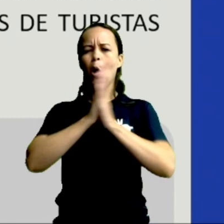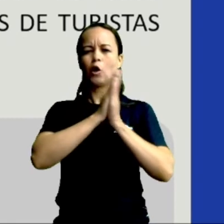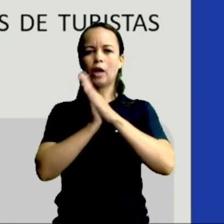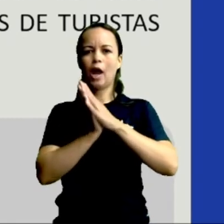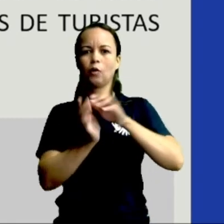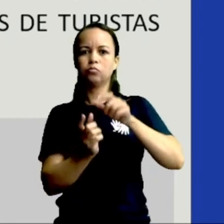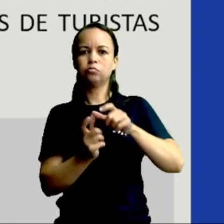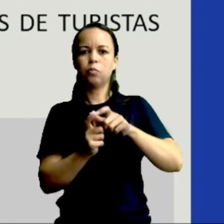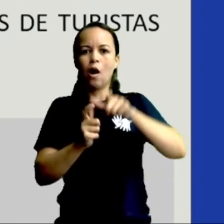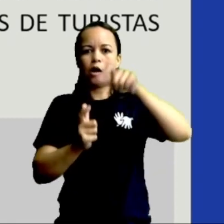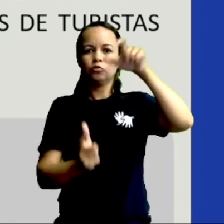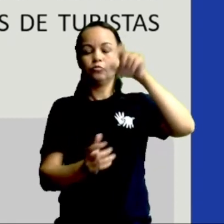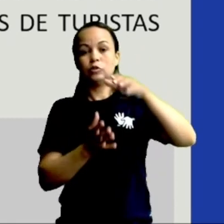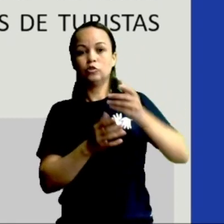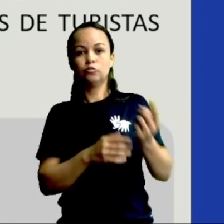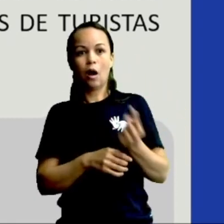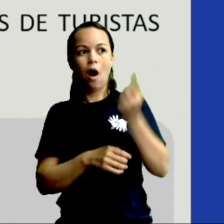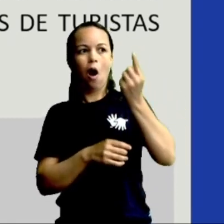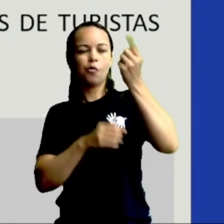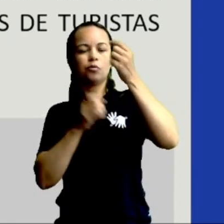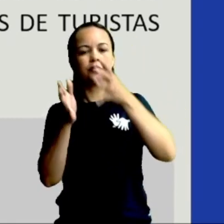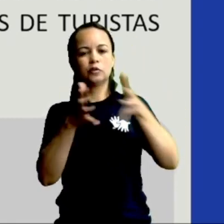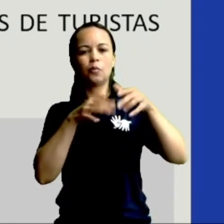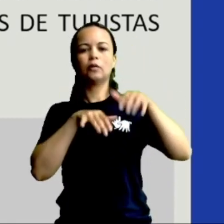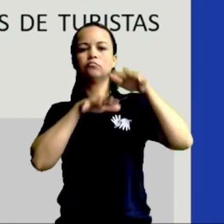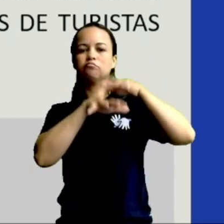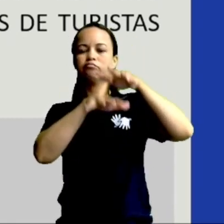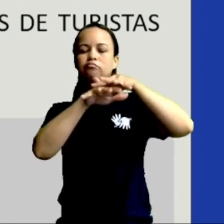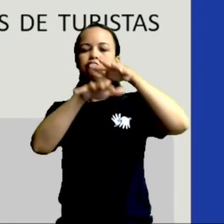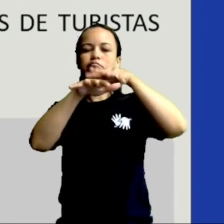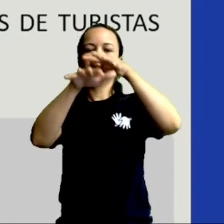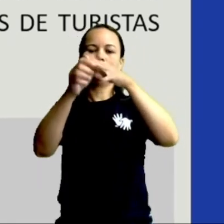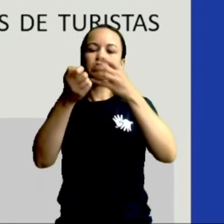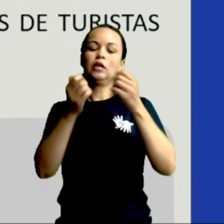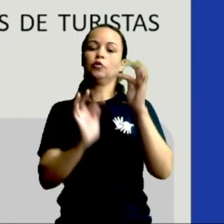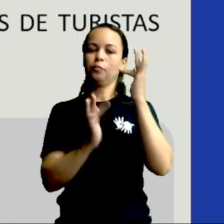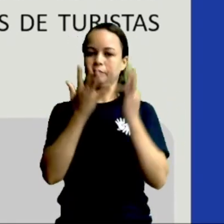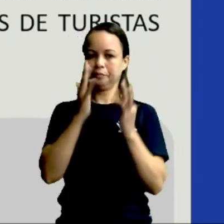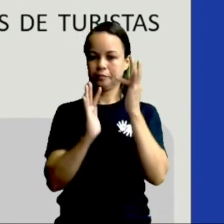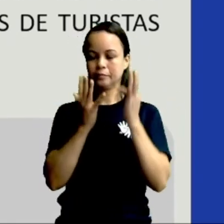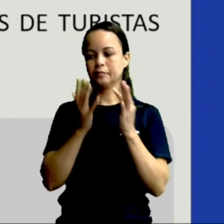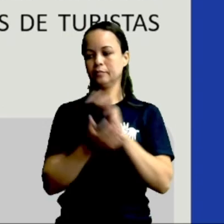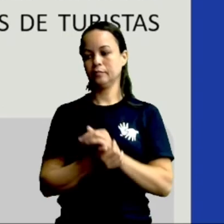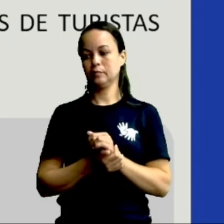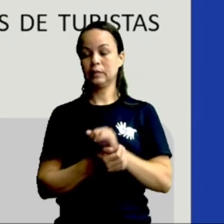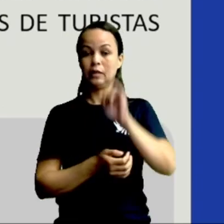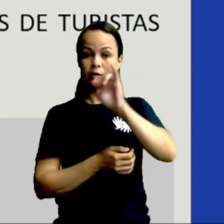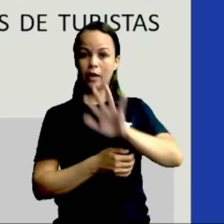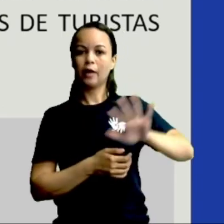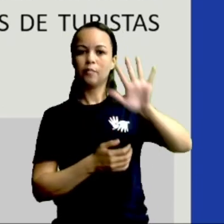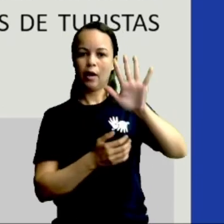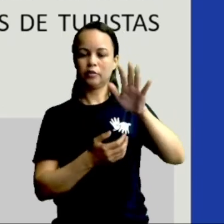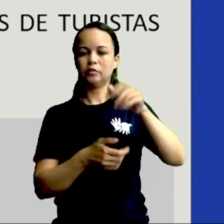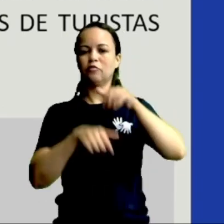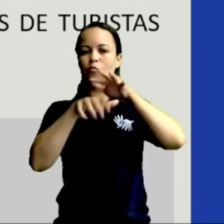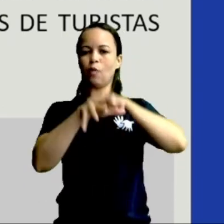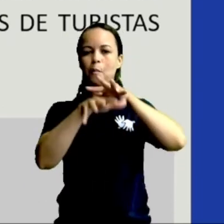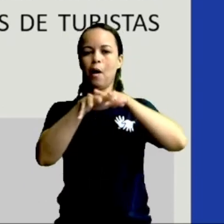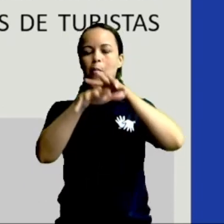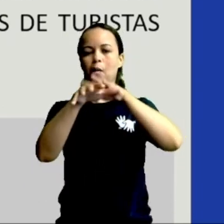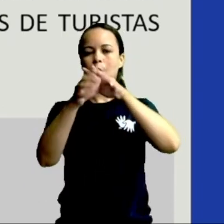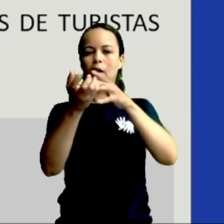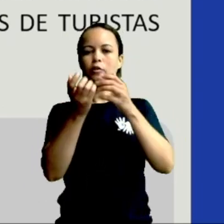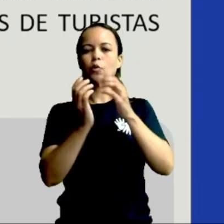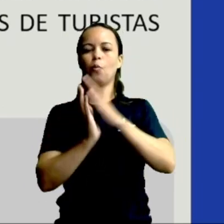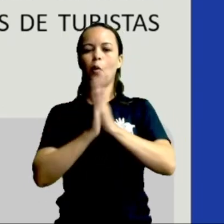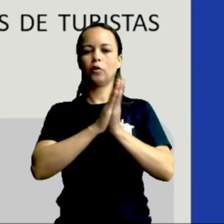de turistas da cidade no período carnavalesco. E na imagem você está vendo um desfile de bonecos gigantes de